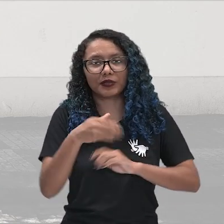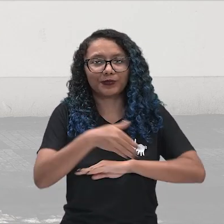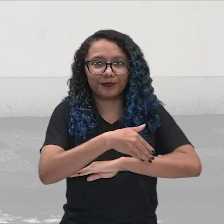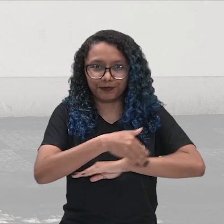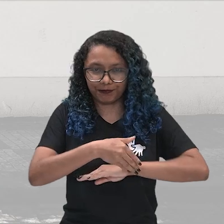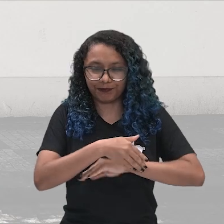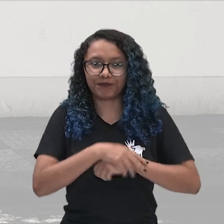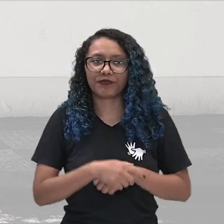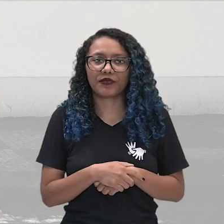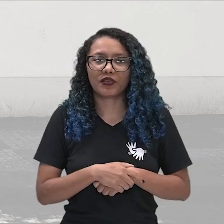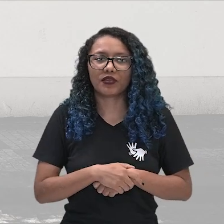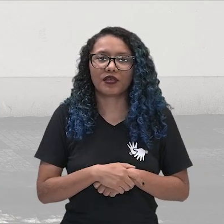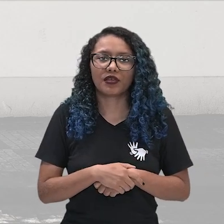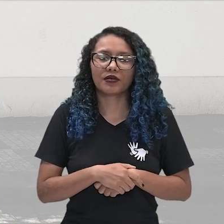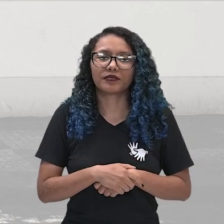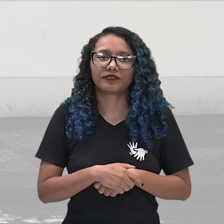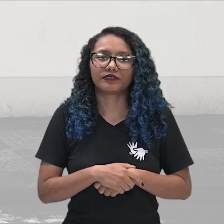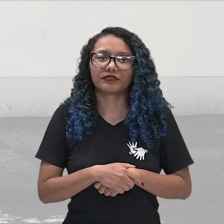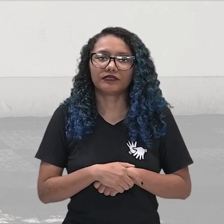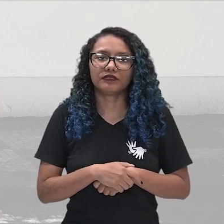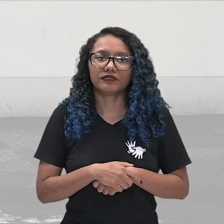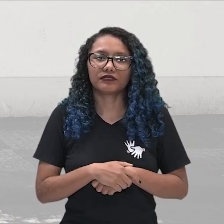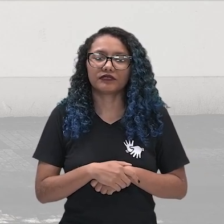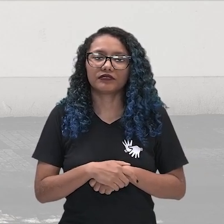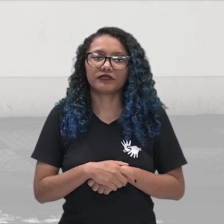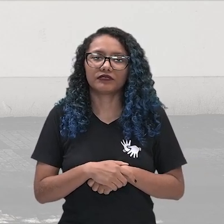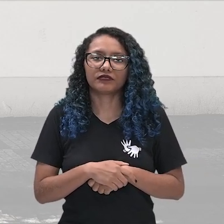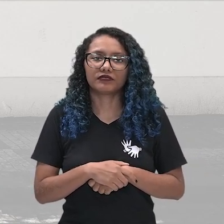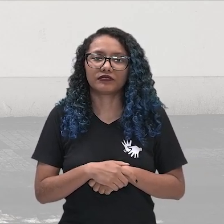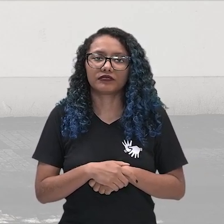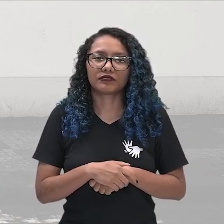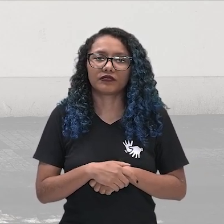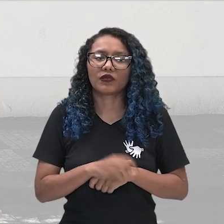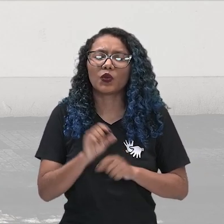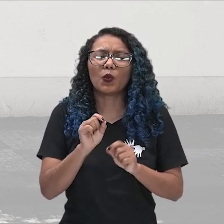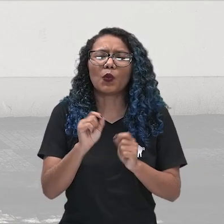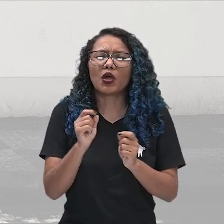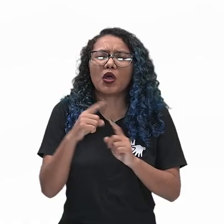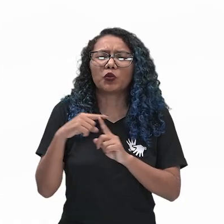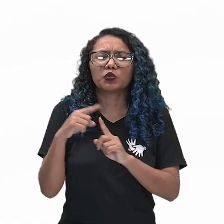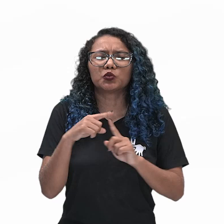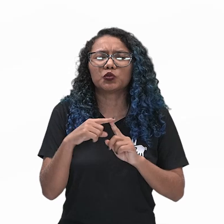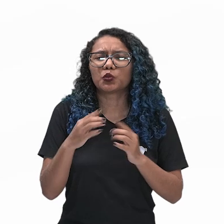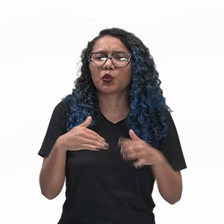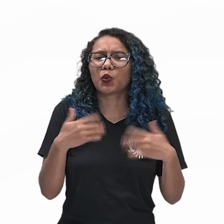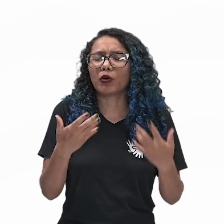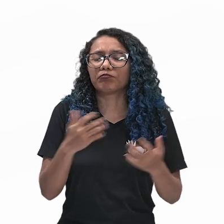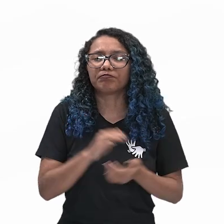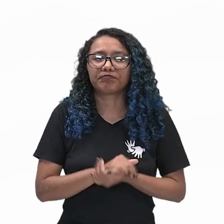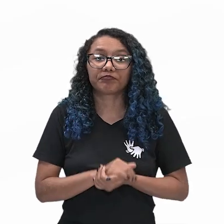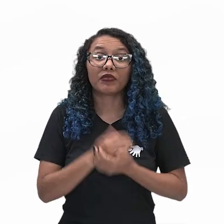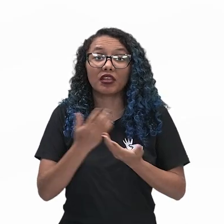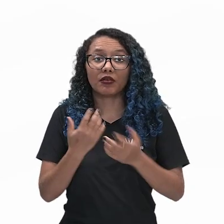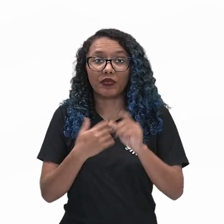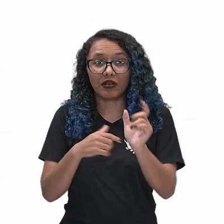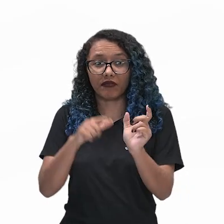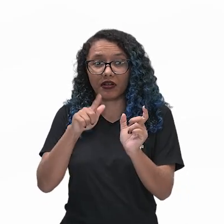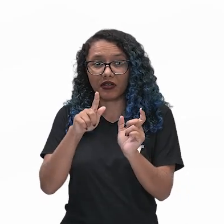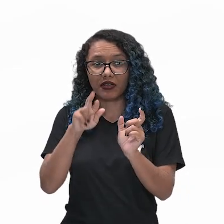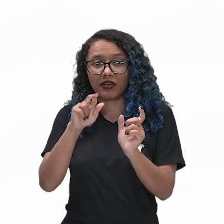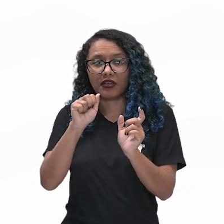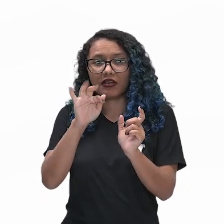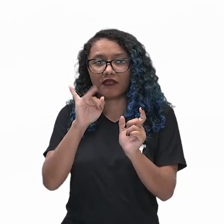desse contexto, falando justamente sobre essa arte? Vamos ver? Então, a palavra grafite